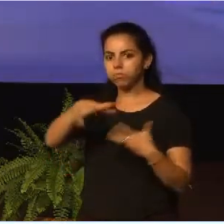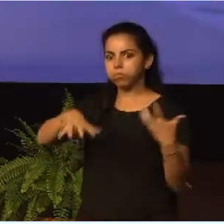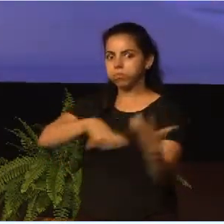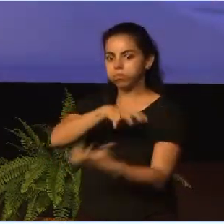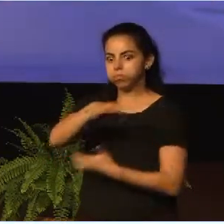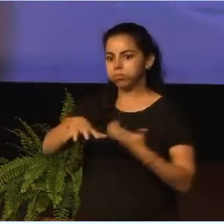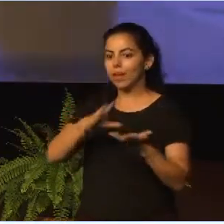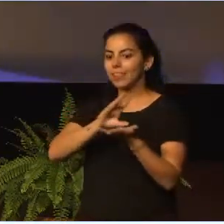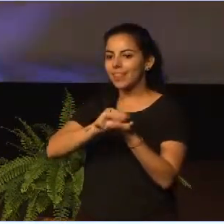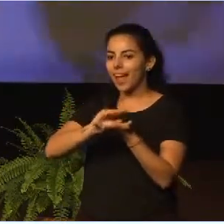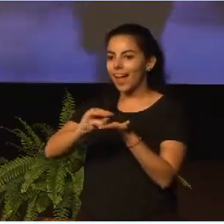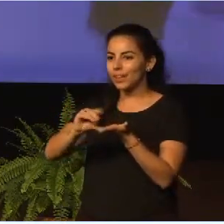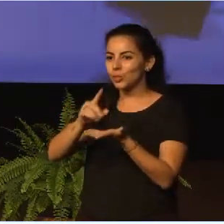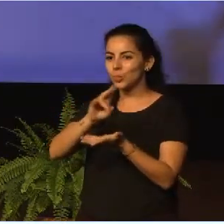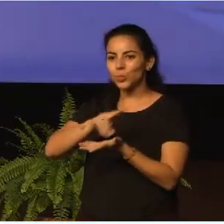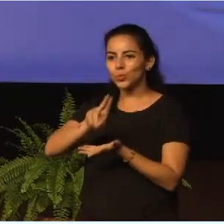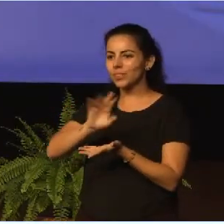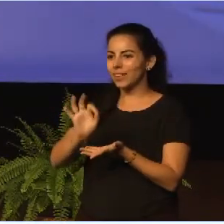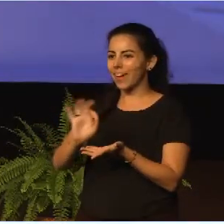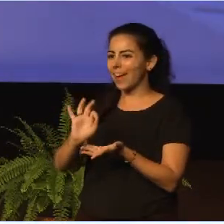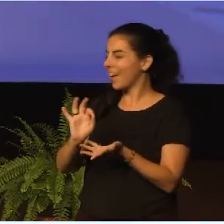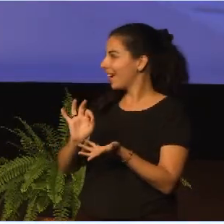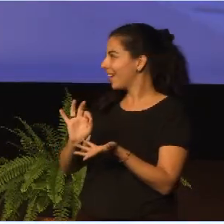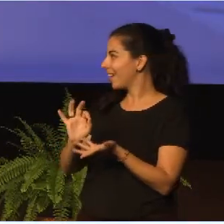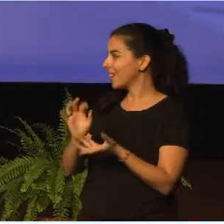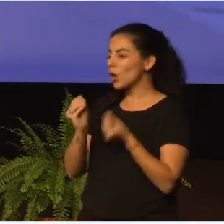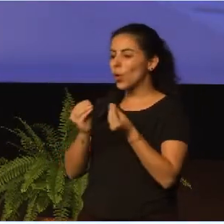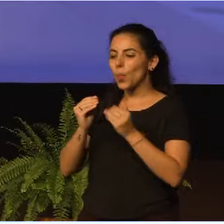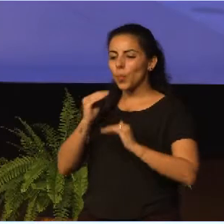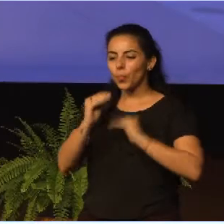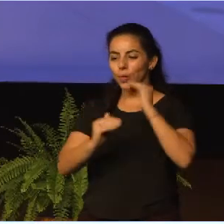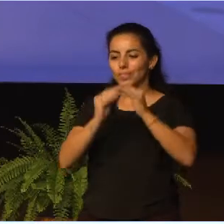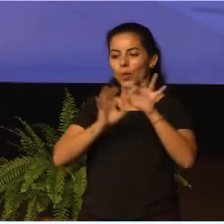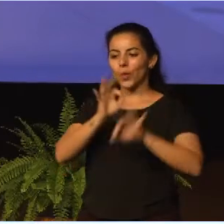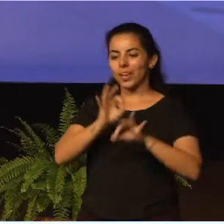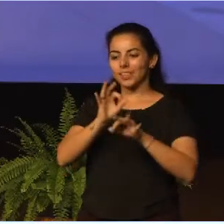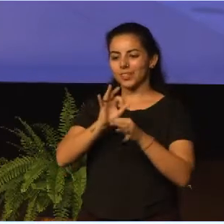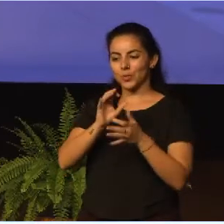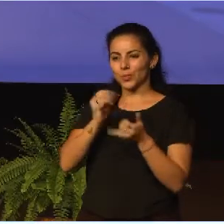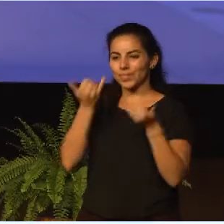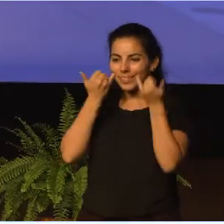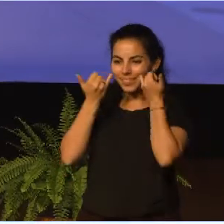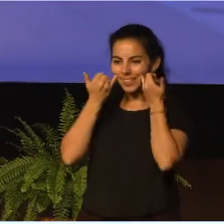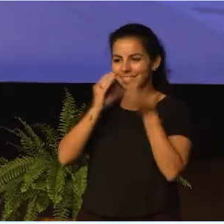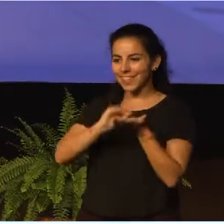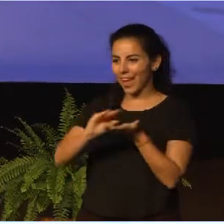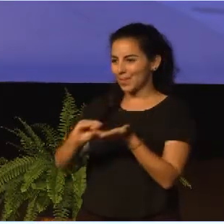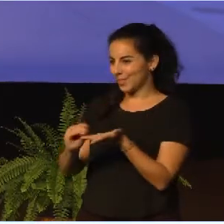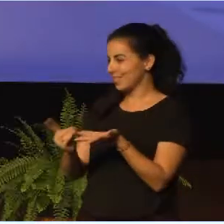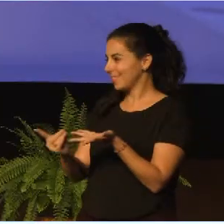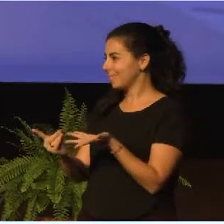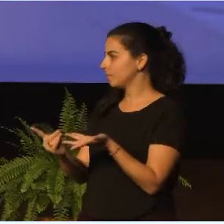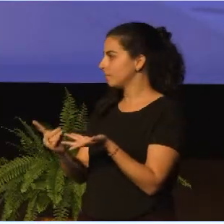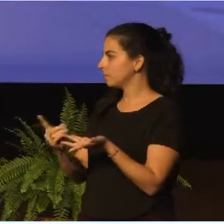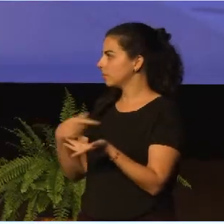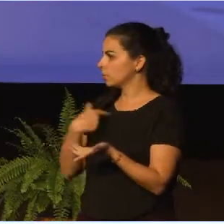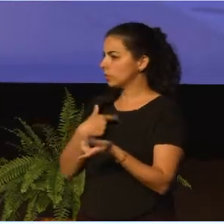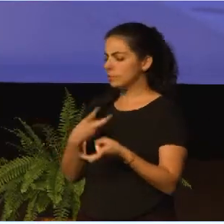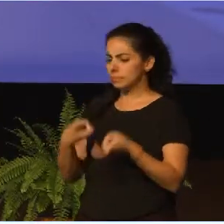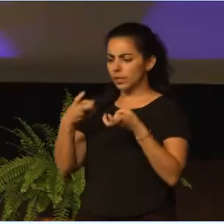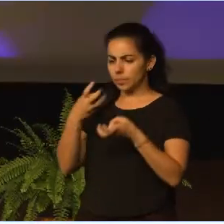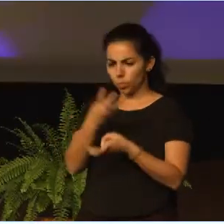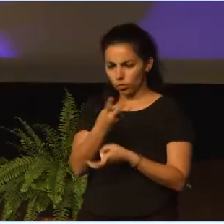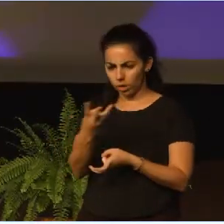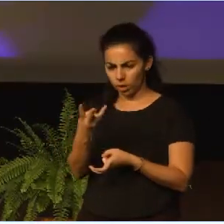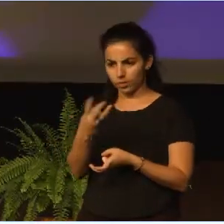nos dados, no processo com que eles são organizados. E uma coisa fez sentido quando a gente analisou esses